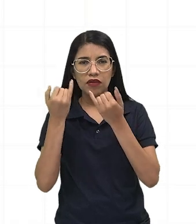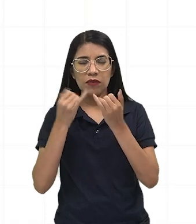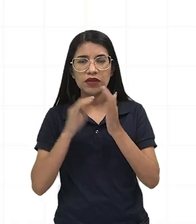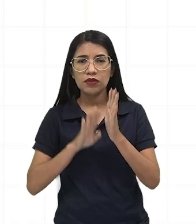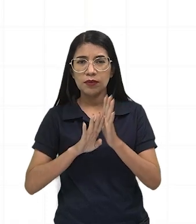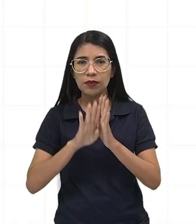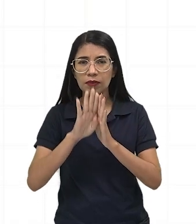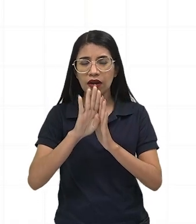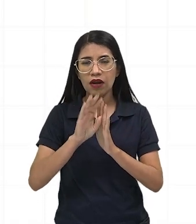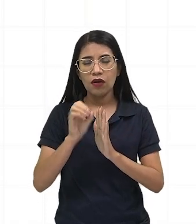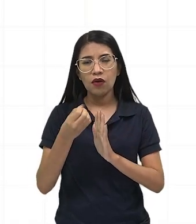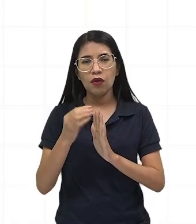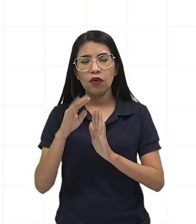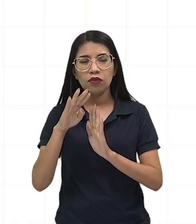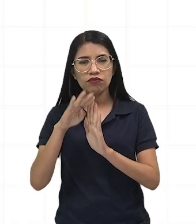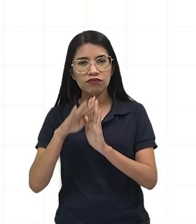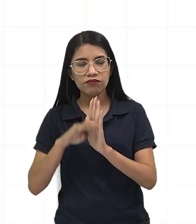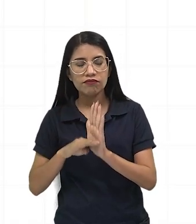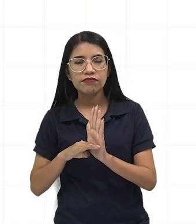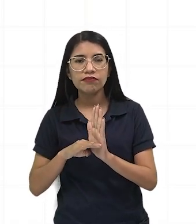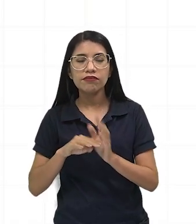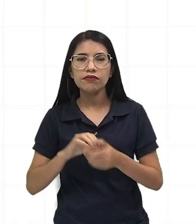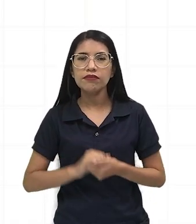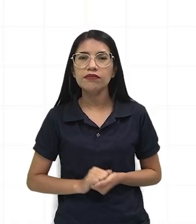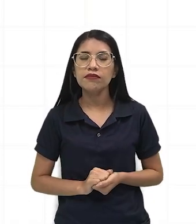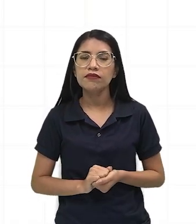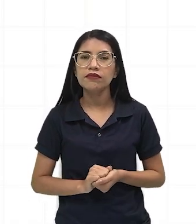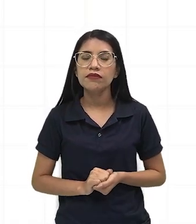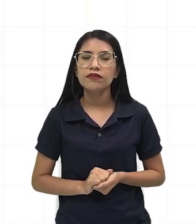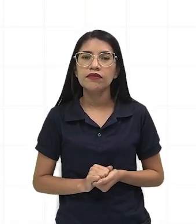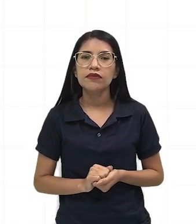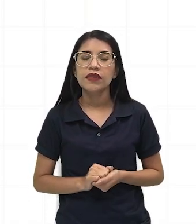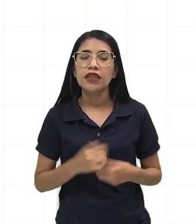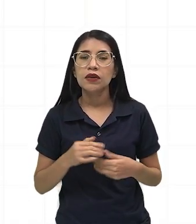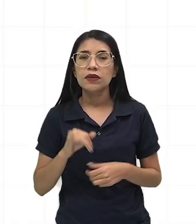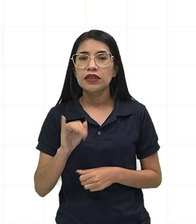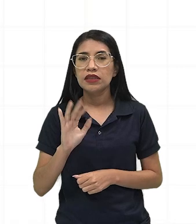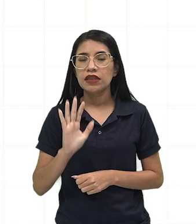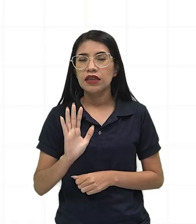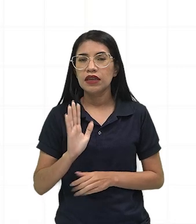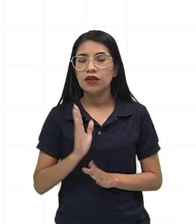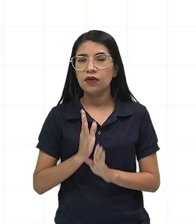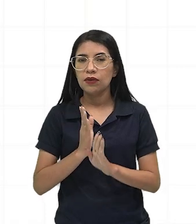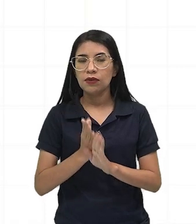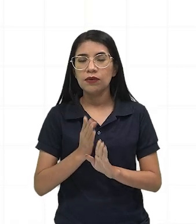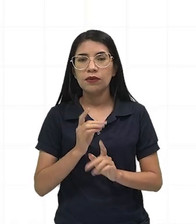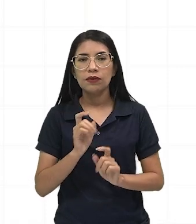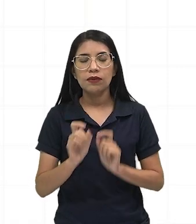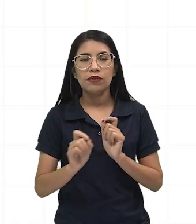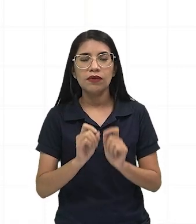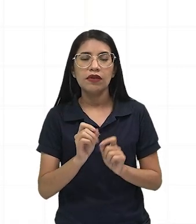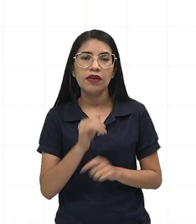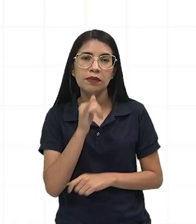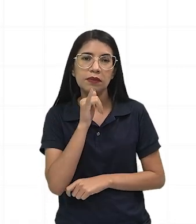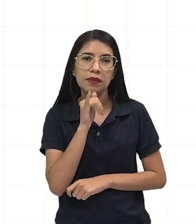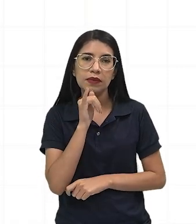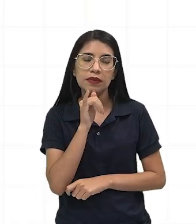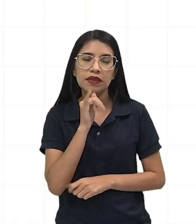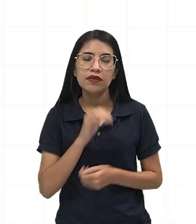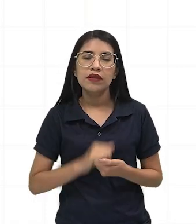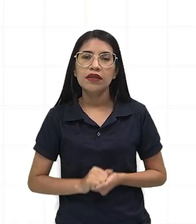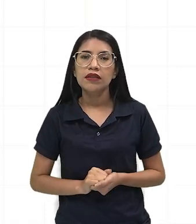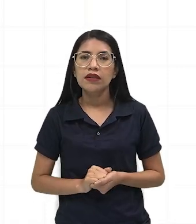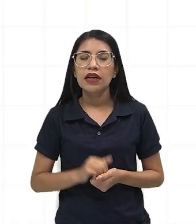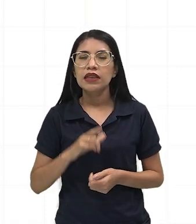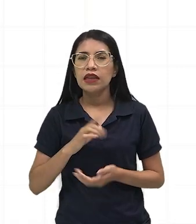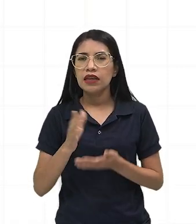ou decrescente. Então, na realidade, quando você estiver diante de uma